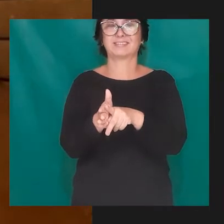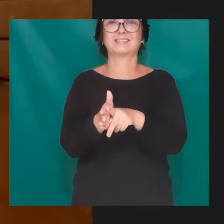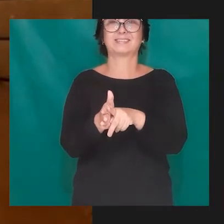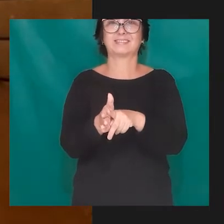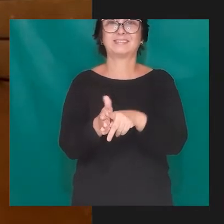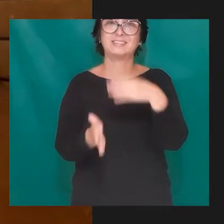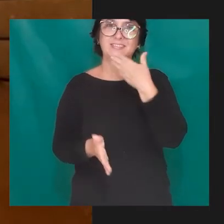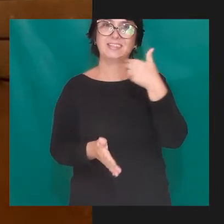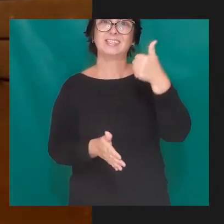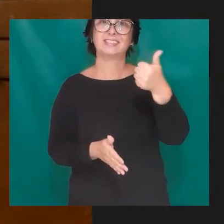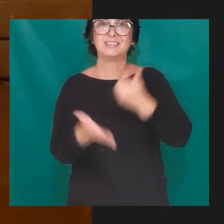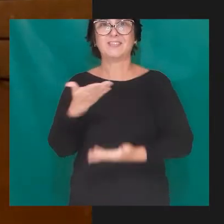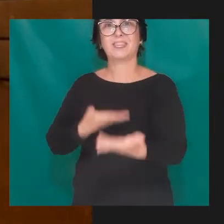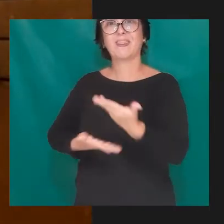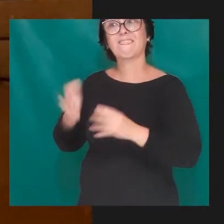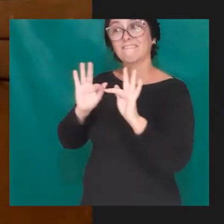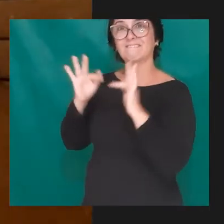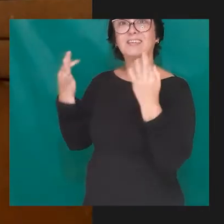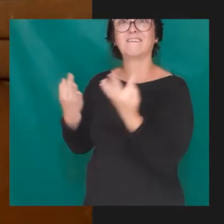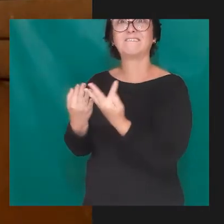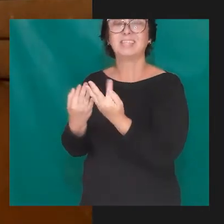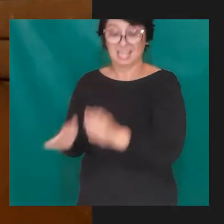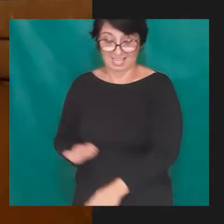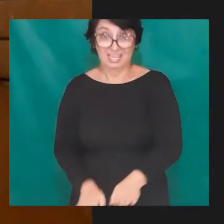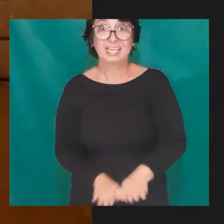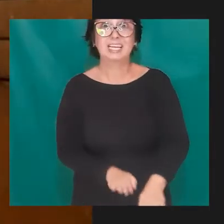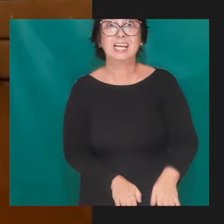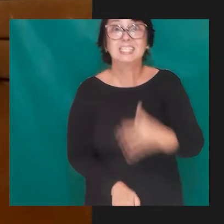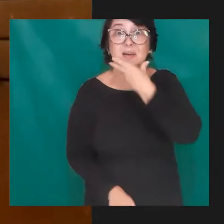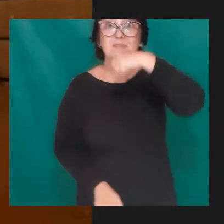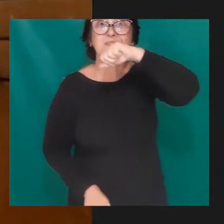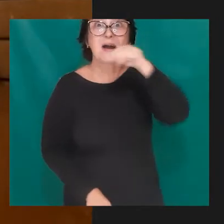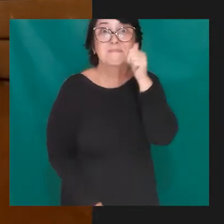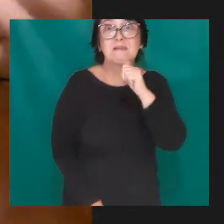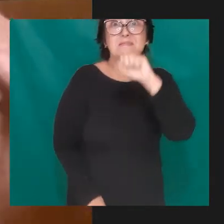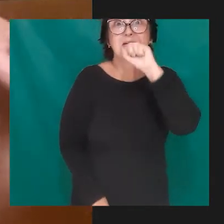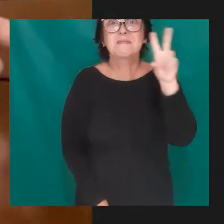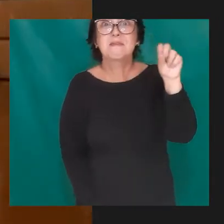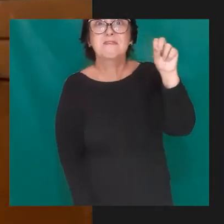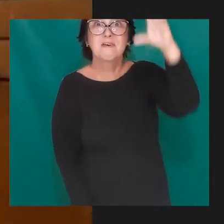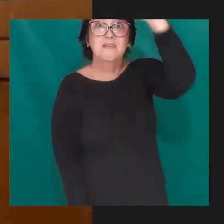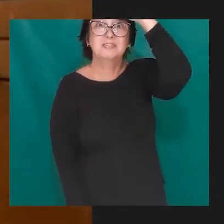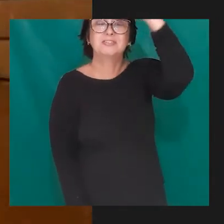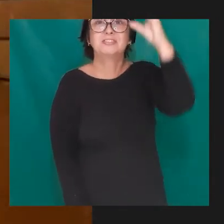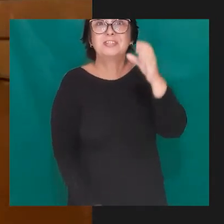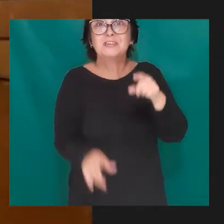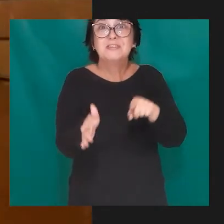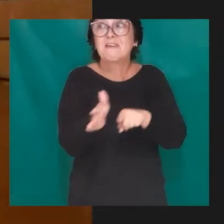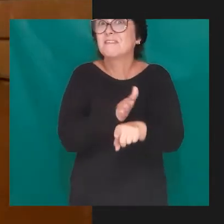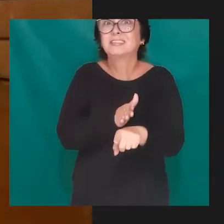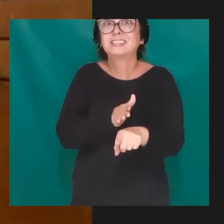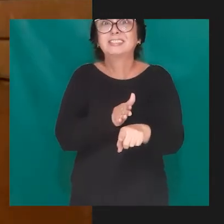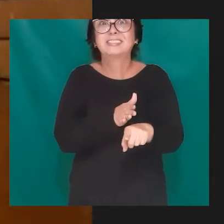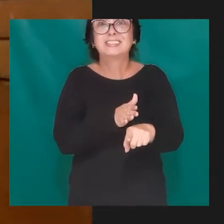essa melhora de relação com a família, que normalmente a criança chega lá, levada por um pai, por uma mãe, por um avô, por um tio. Então, a